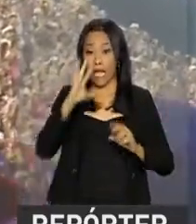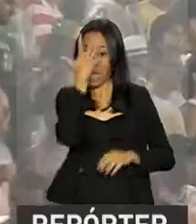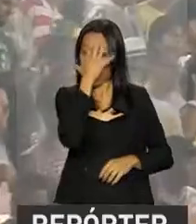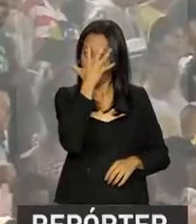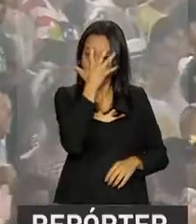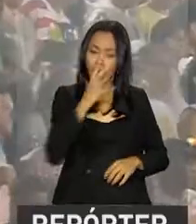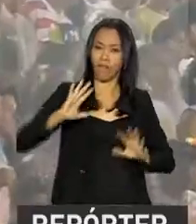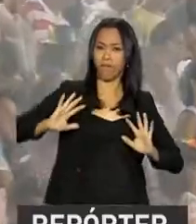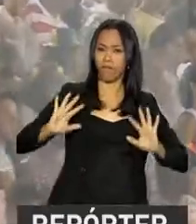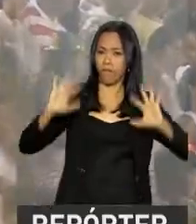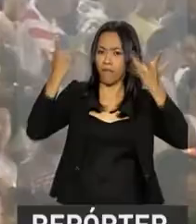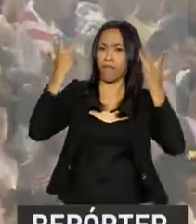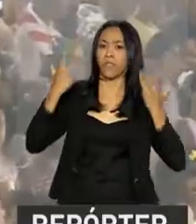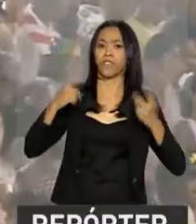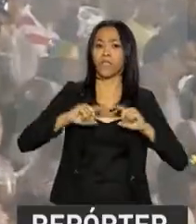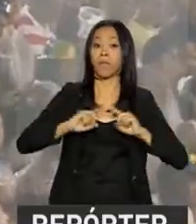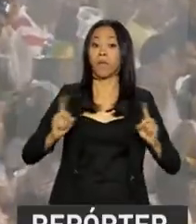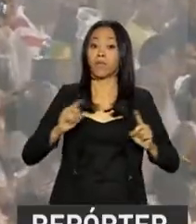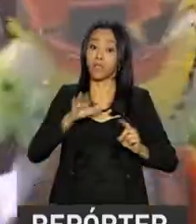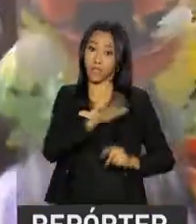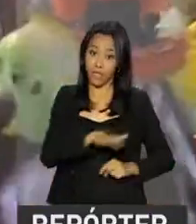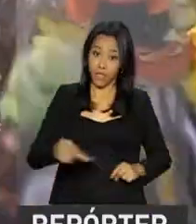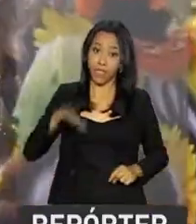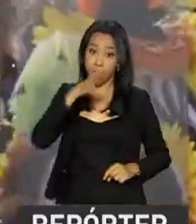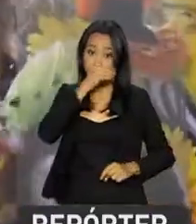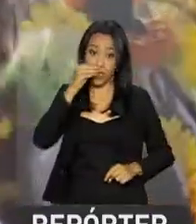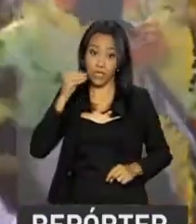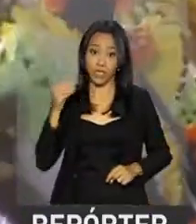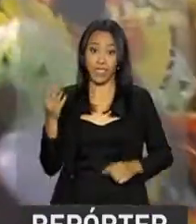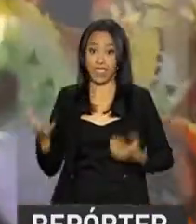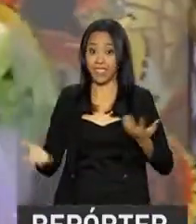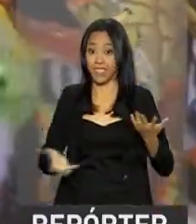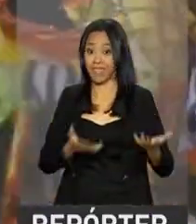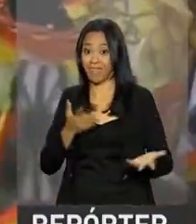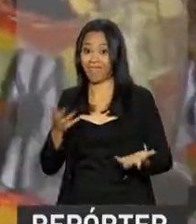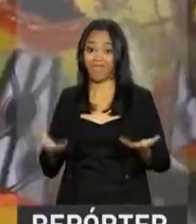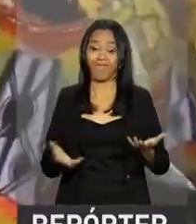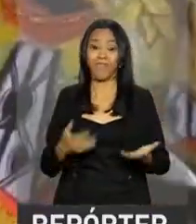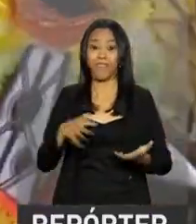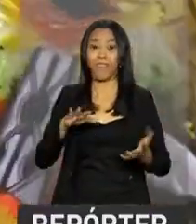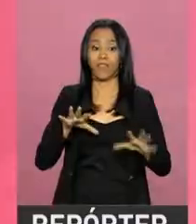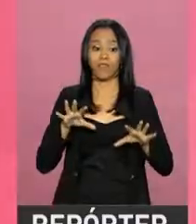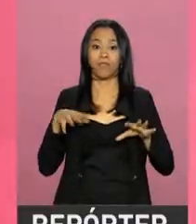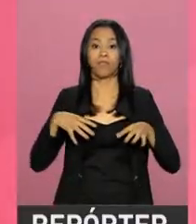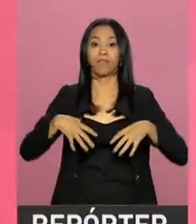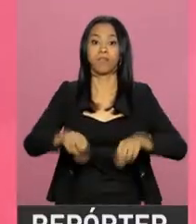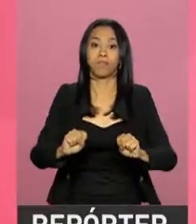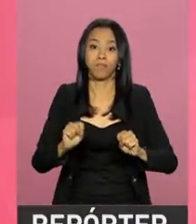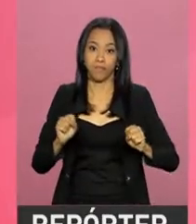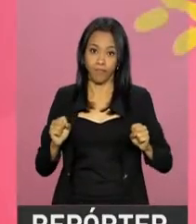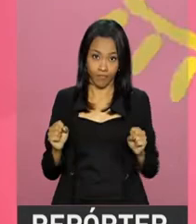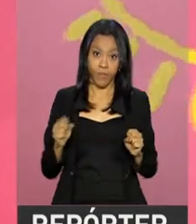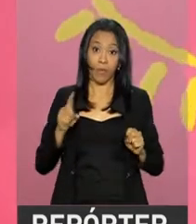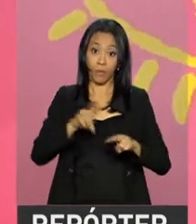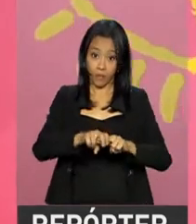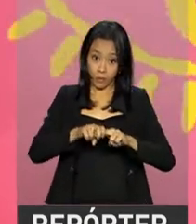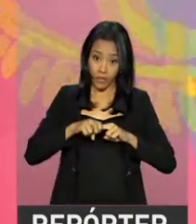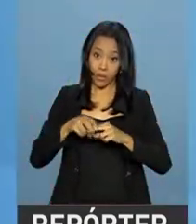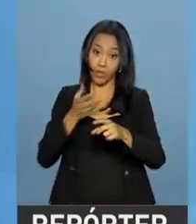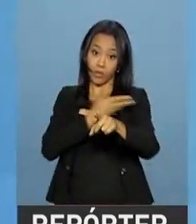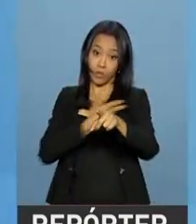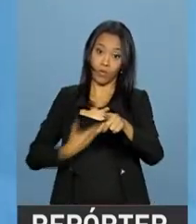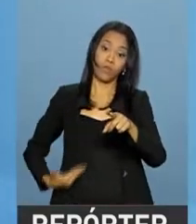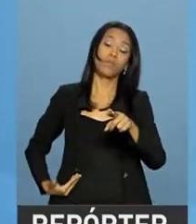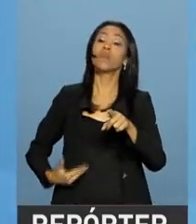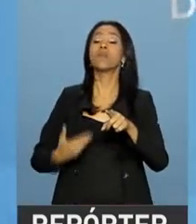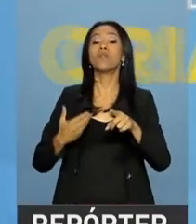mas também é quando crianças e adolescentes ficam mais vulneráveis à exploração sexual se por isso o governo lançou a campanha nacional